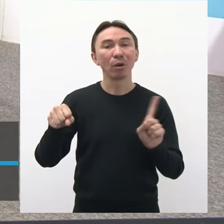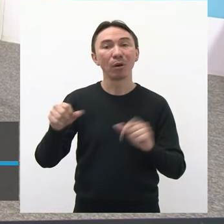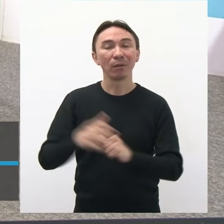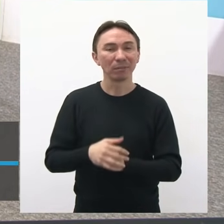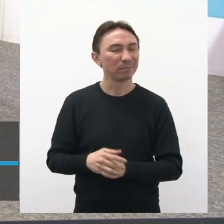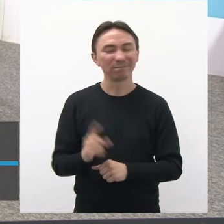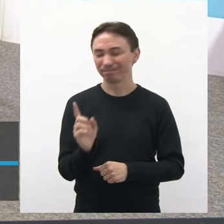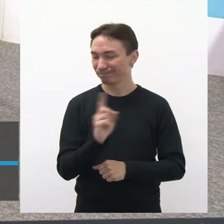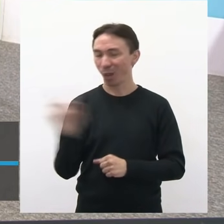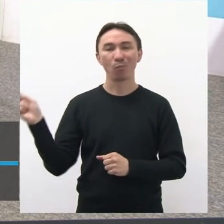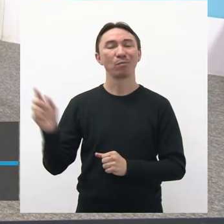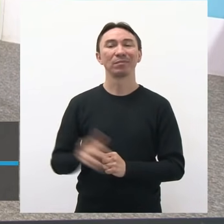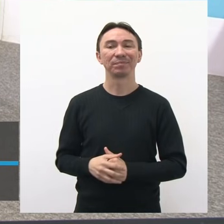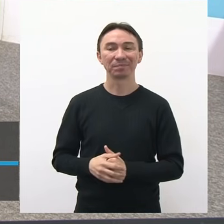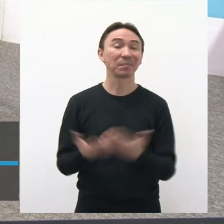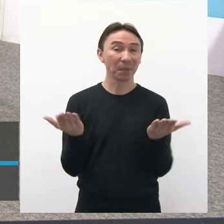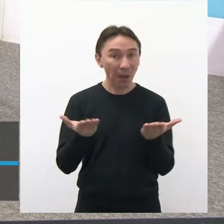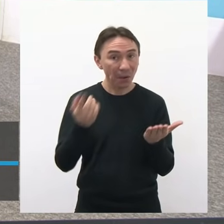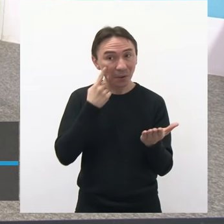vamos dobrar aqui.